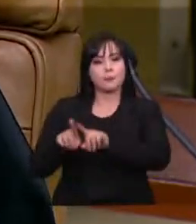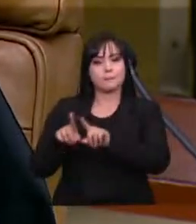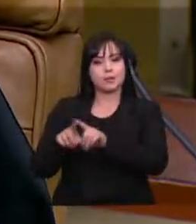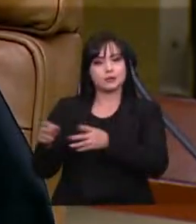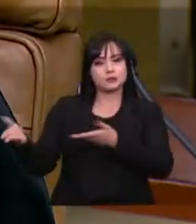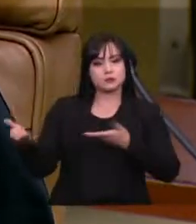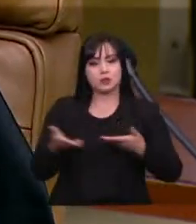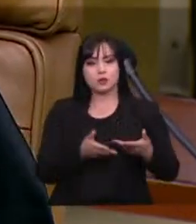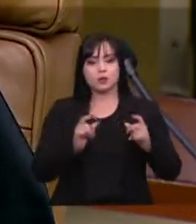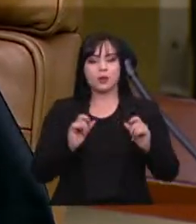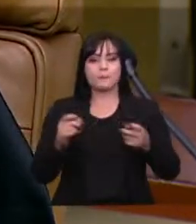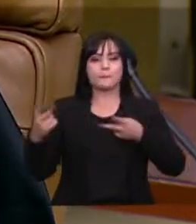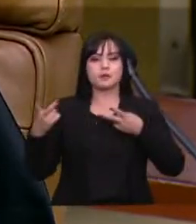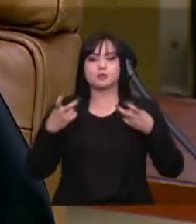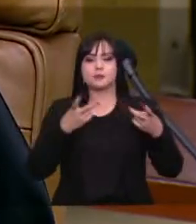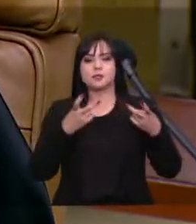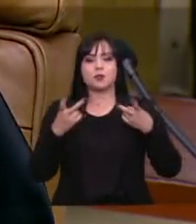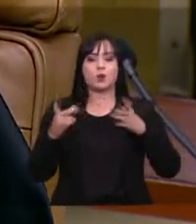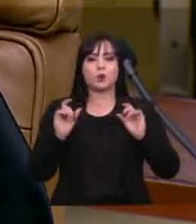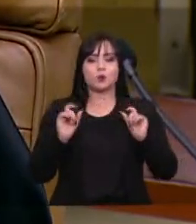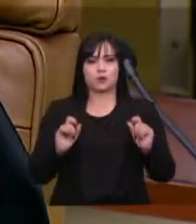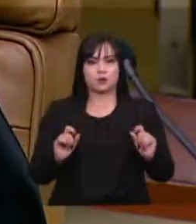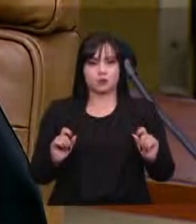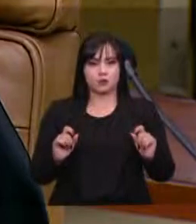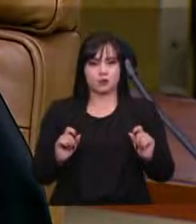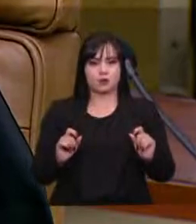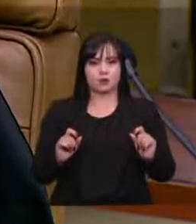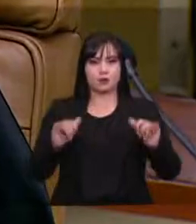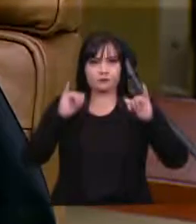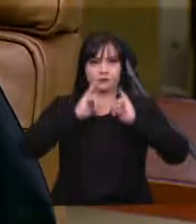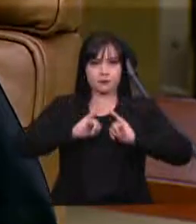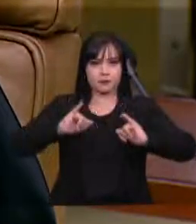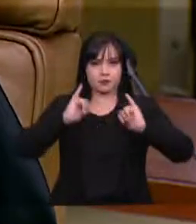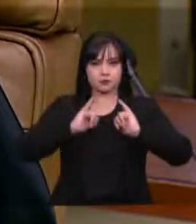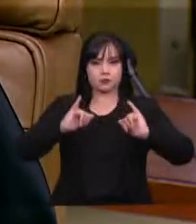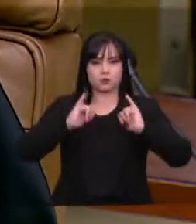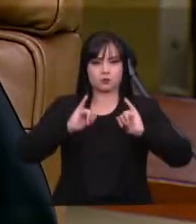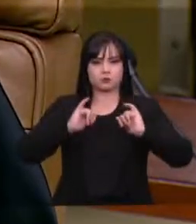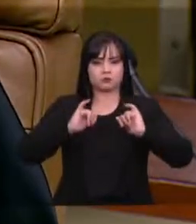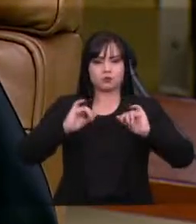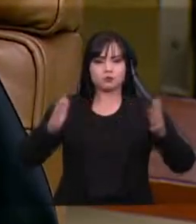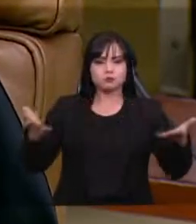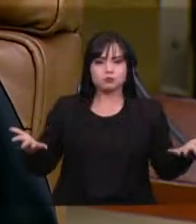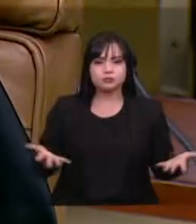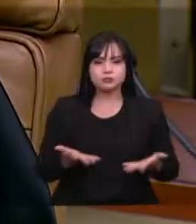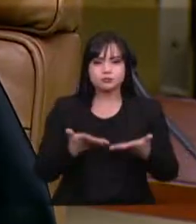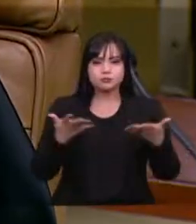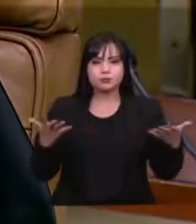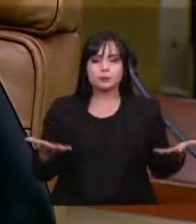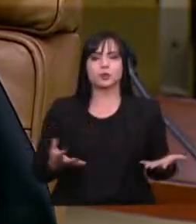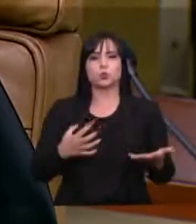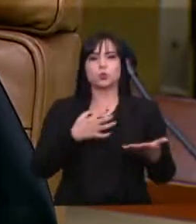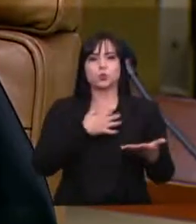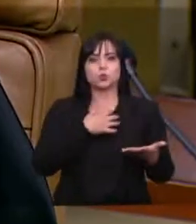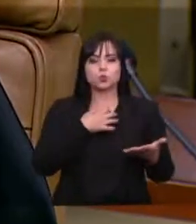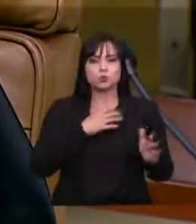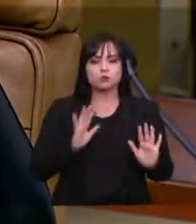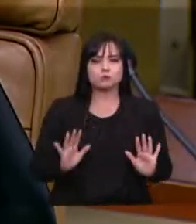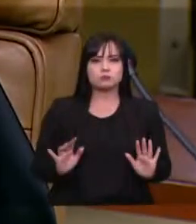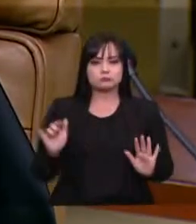trago a colação a percepção segundo a qual afirmações peremptórias fomento condutas que